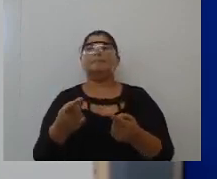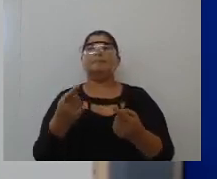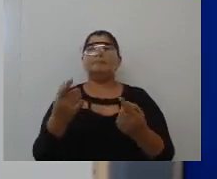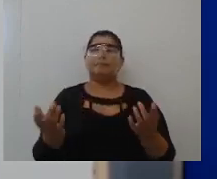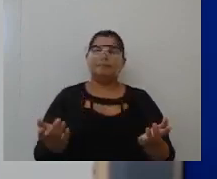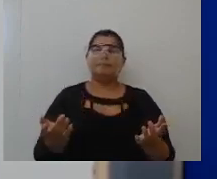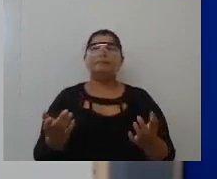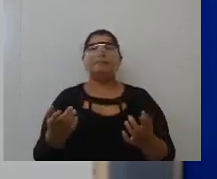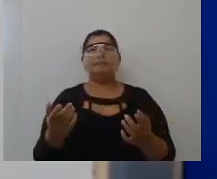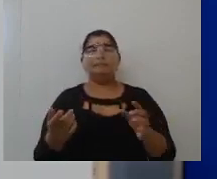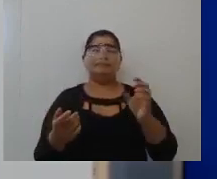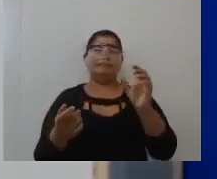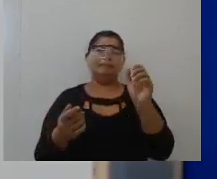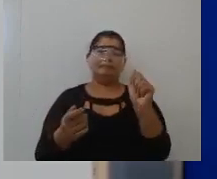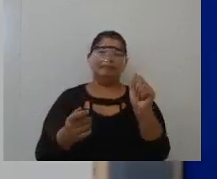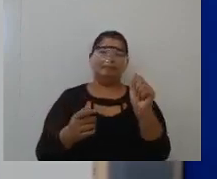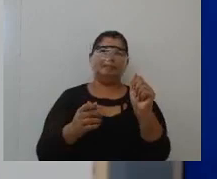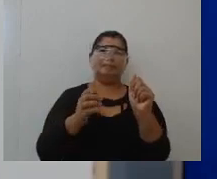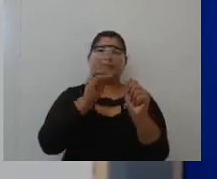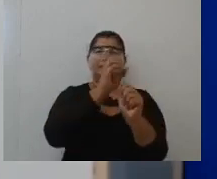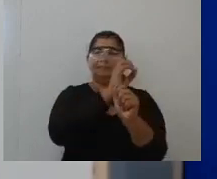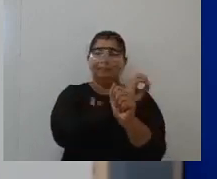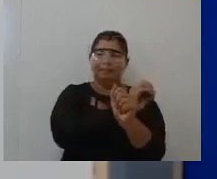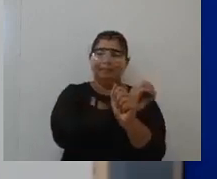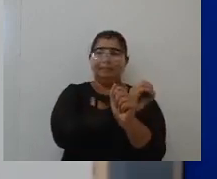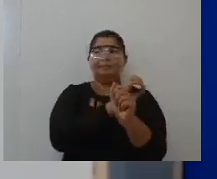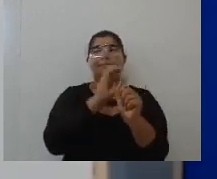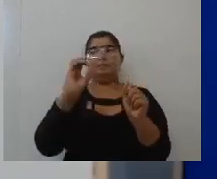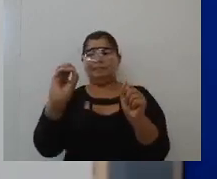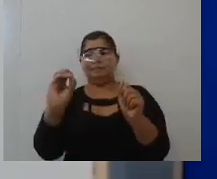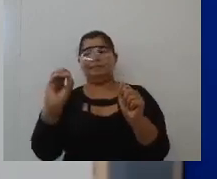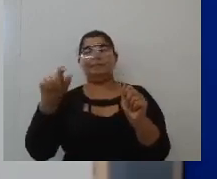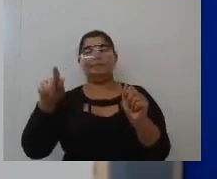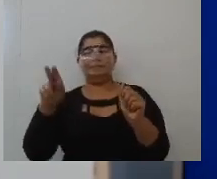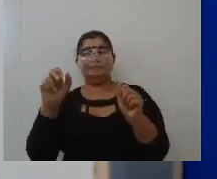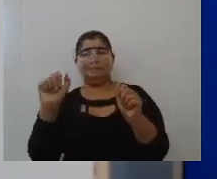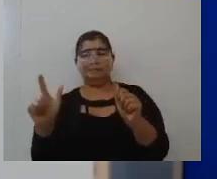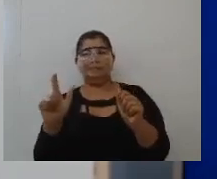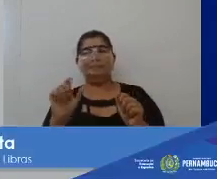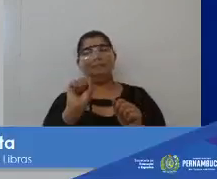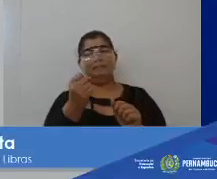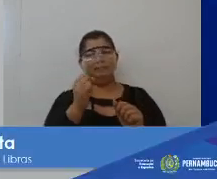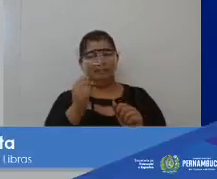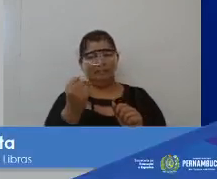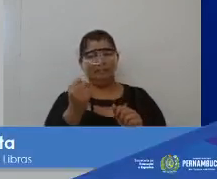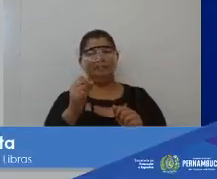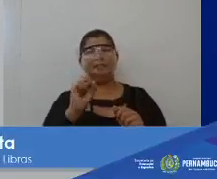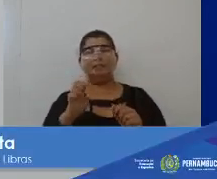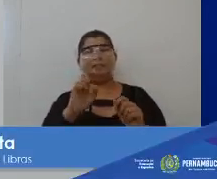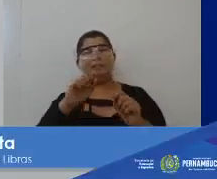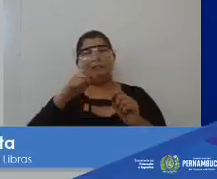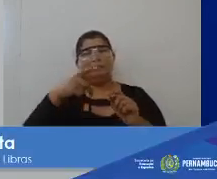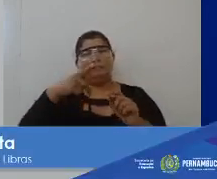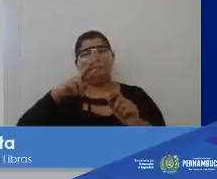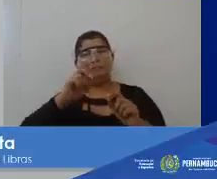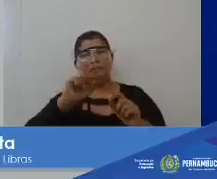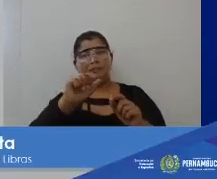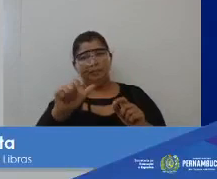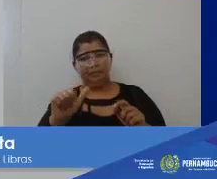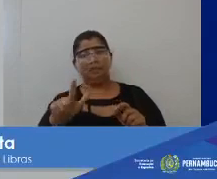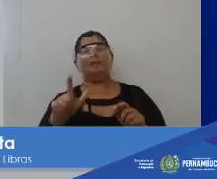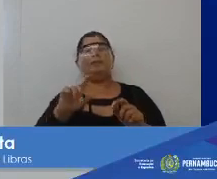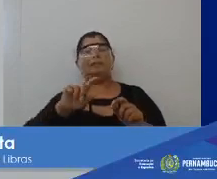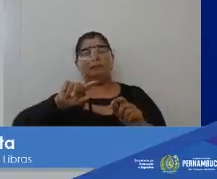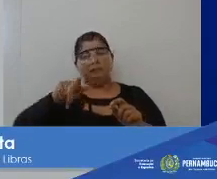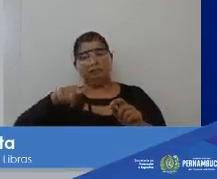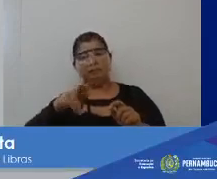qual porque aluno está no singular. Agora aqui embaixo, eu não posso substituir esse que por o qual, nem